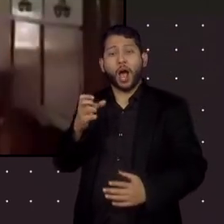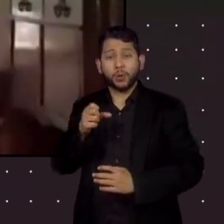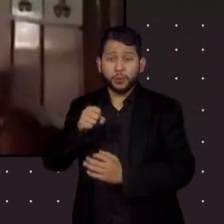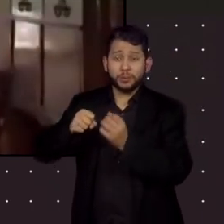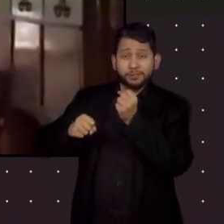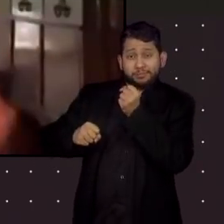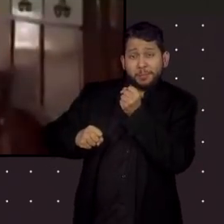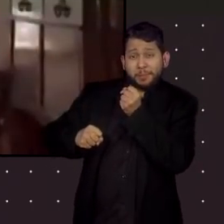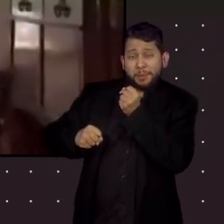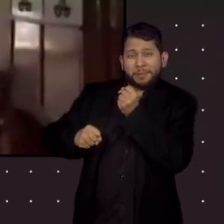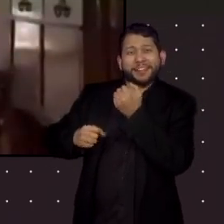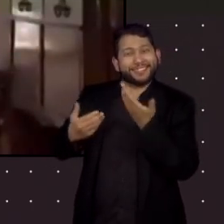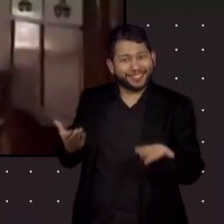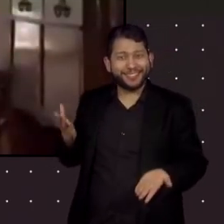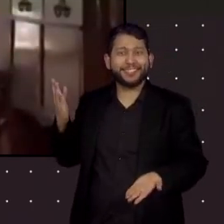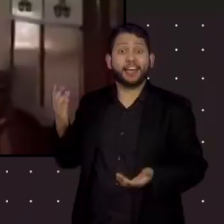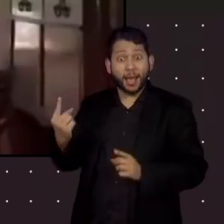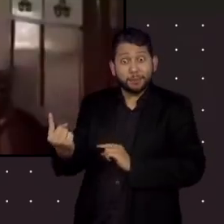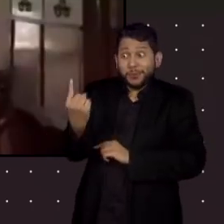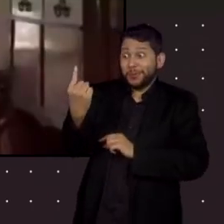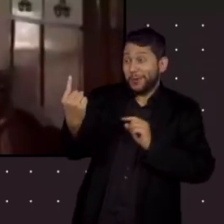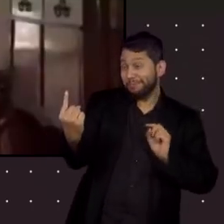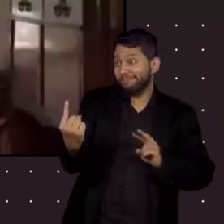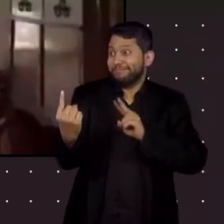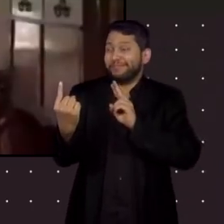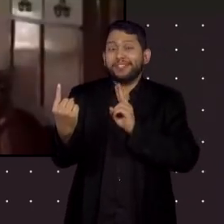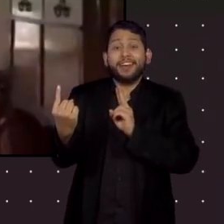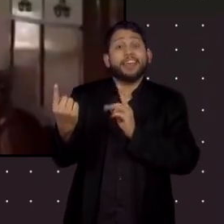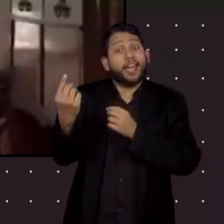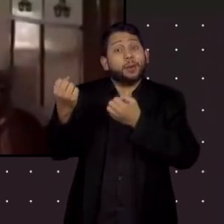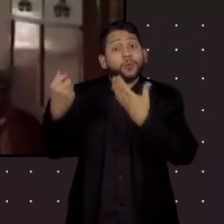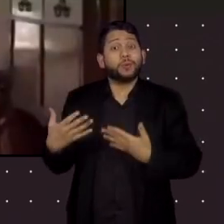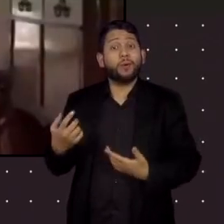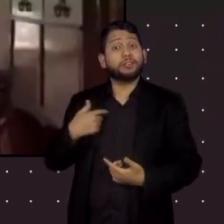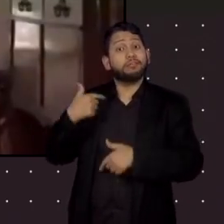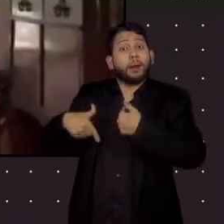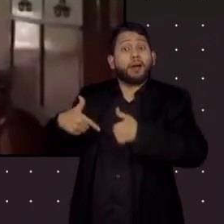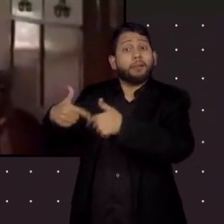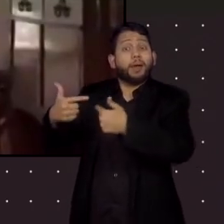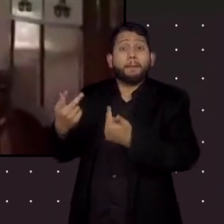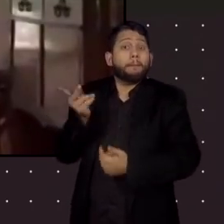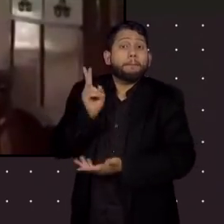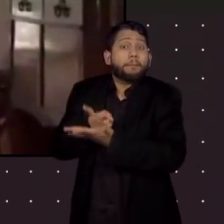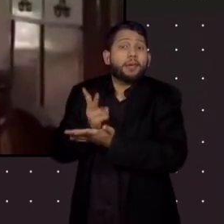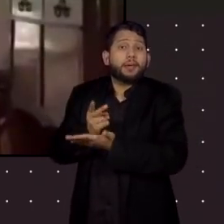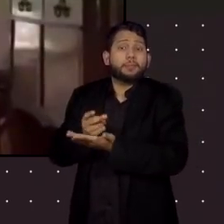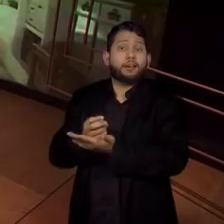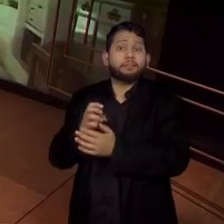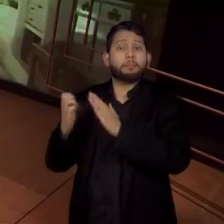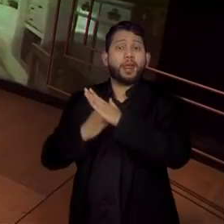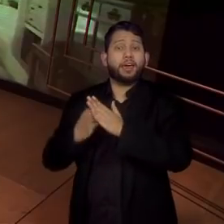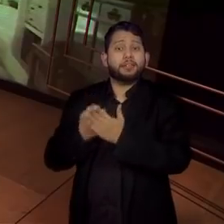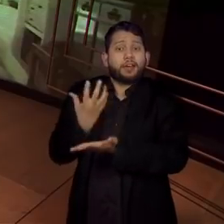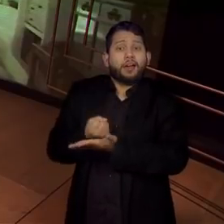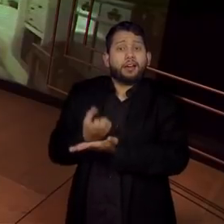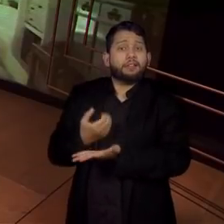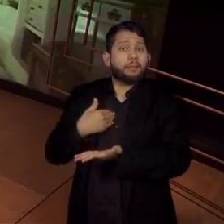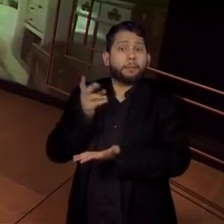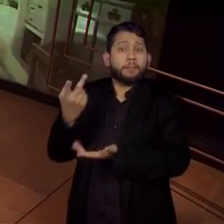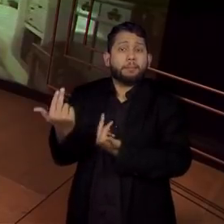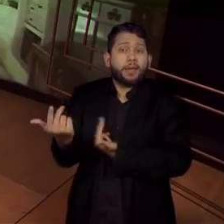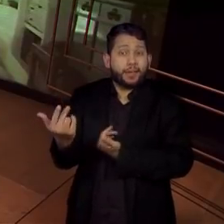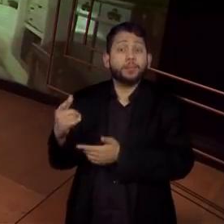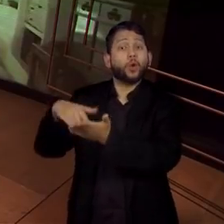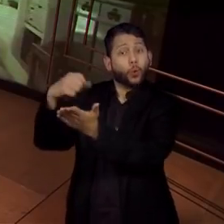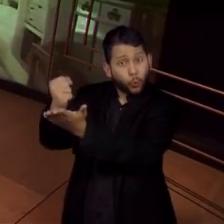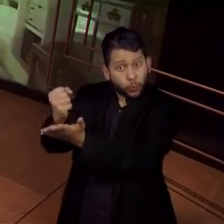apresentamos, nos encontramos, e ele contou que era da mesma gravadora. Eu contei para ele que tinha um contrato e tudo, e por coincidência ele tinha um contrato